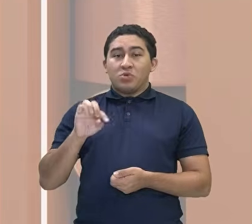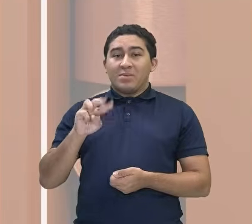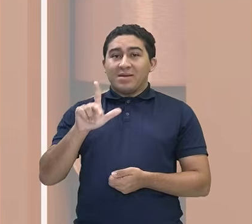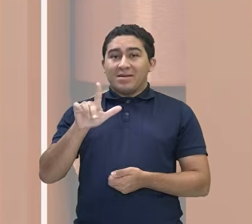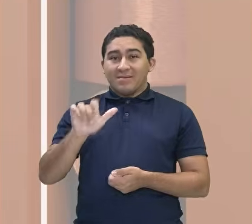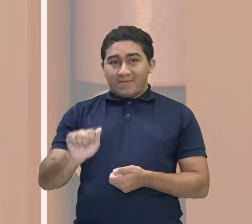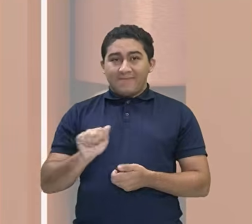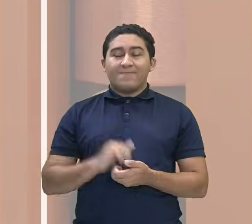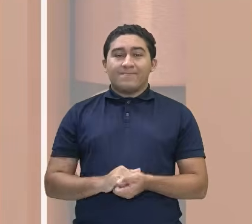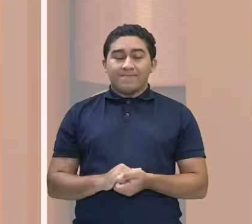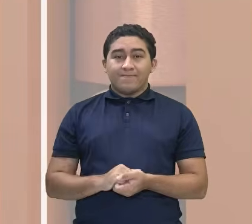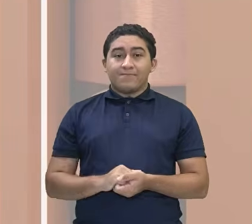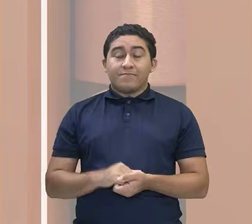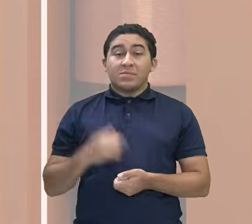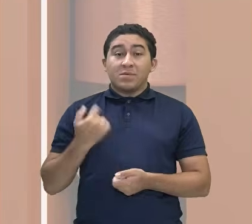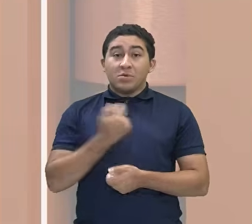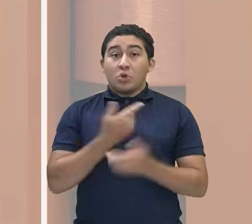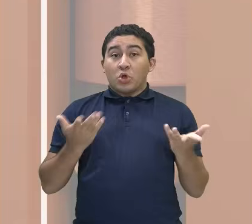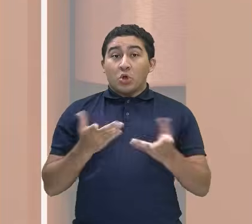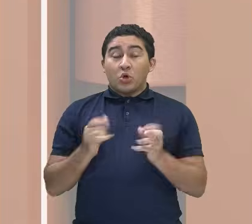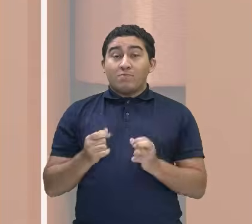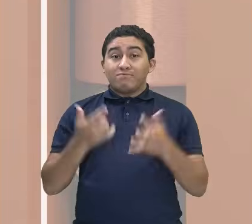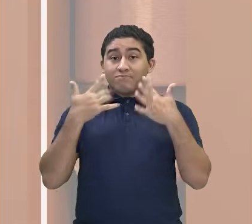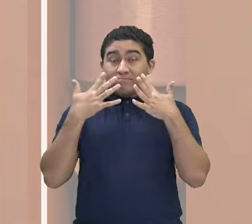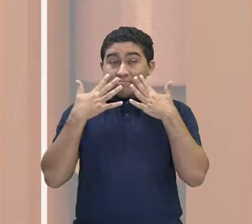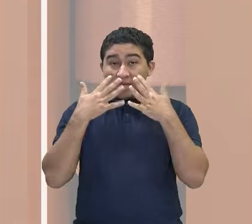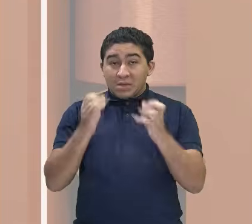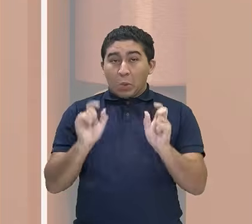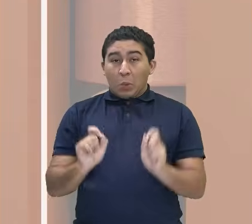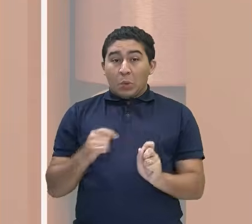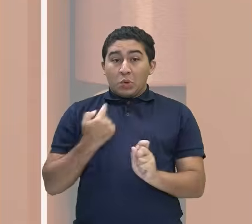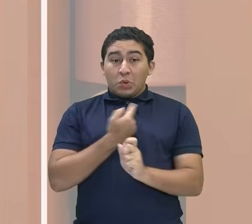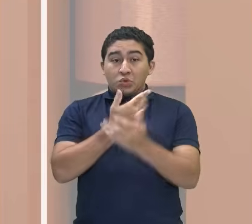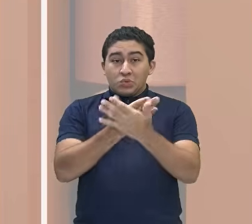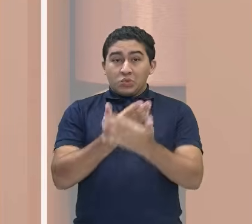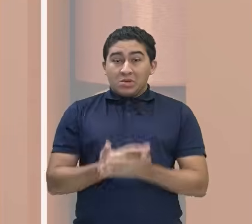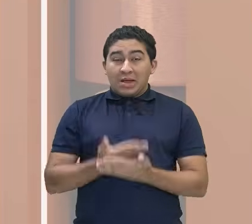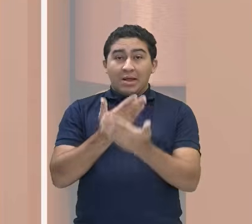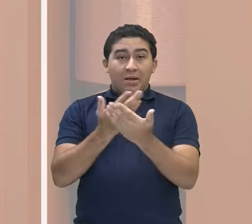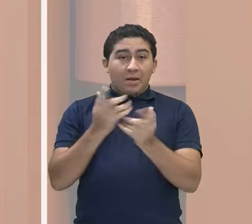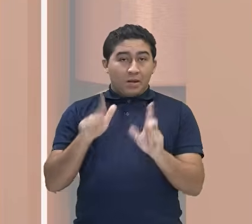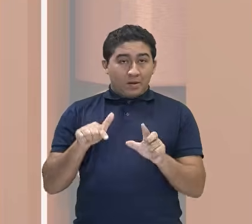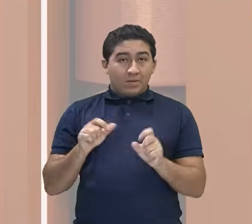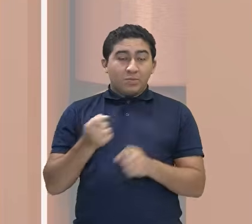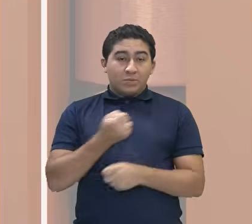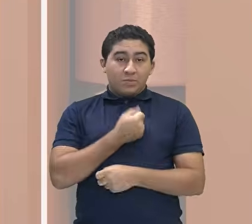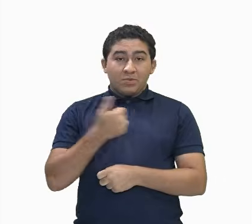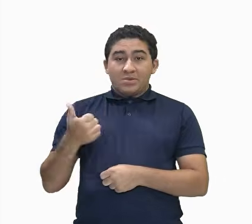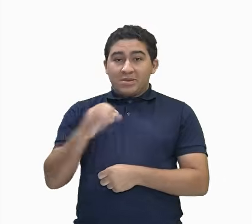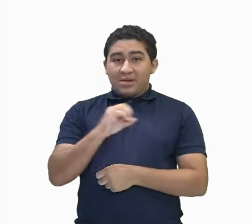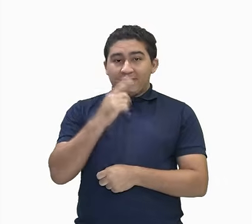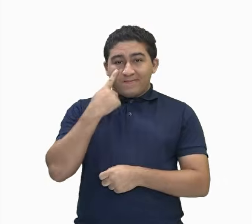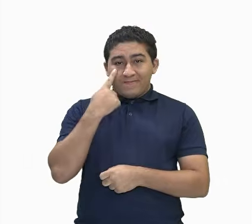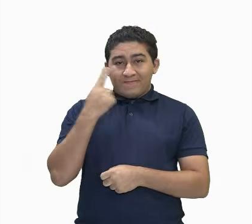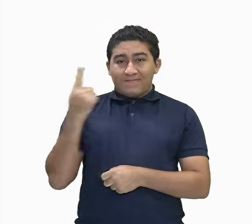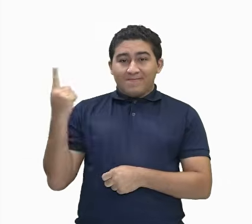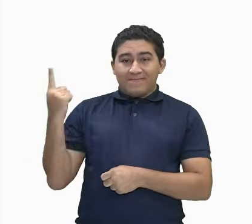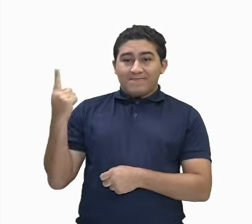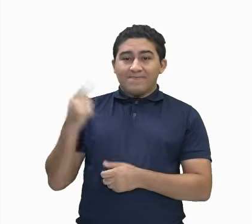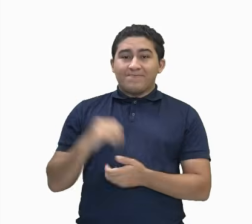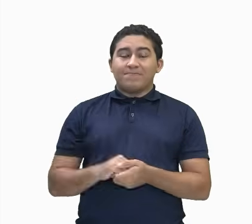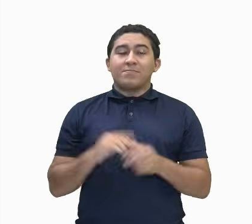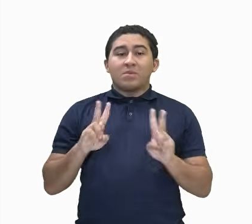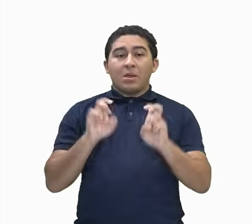Ludmila Dutra. Vamos agora verificar o que estudaremos na nossa aula 10. Olha só, gente, o objeto